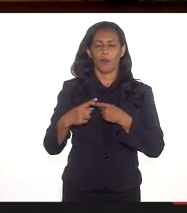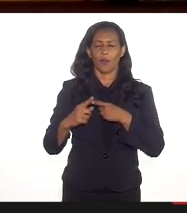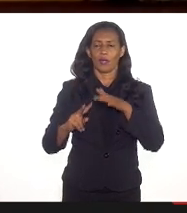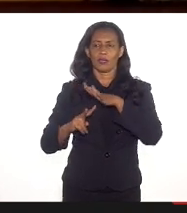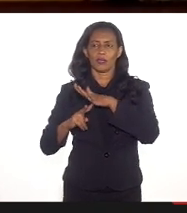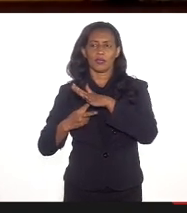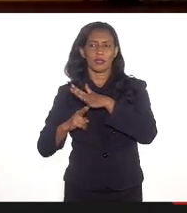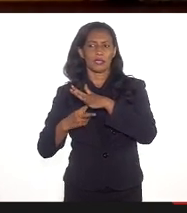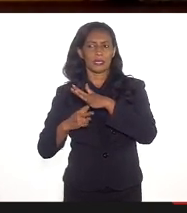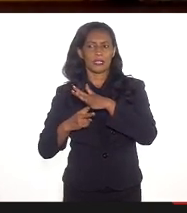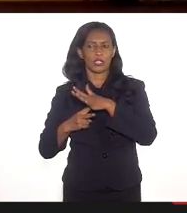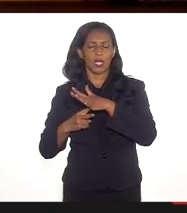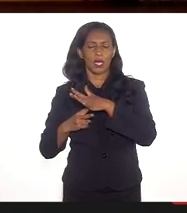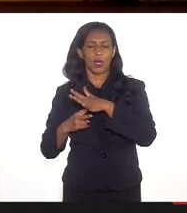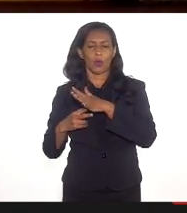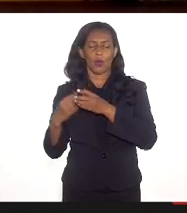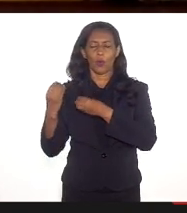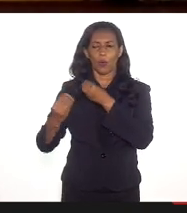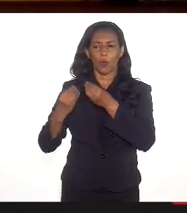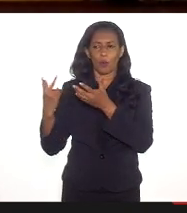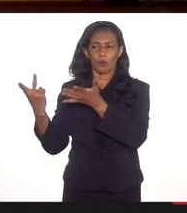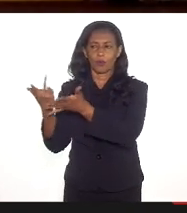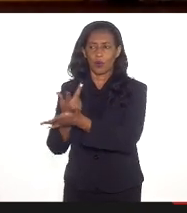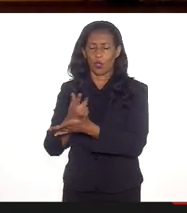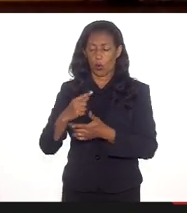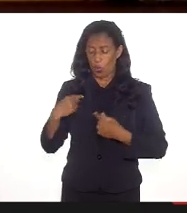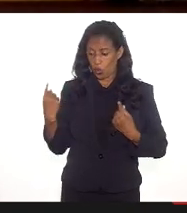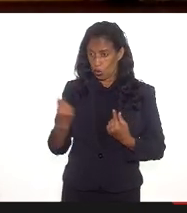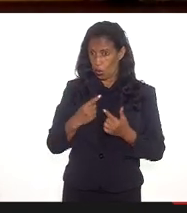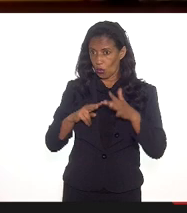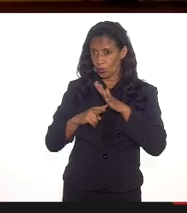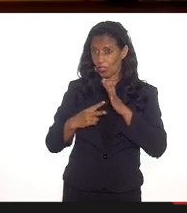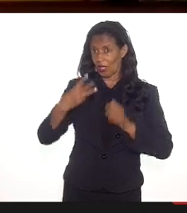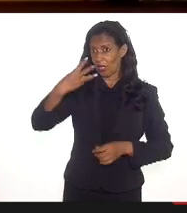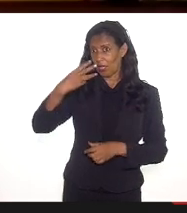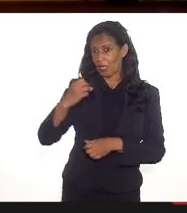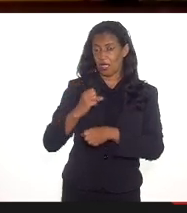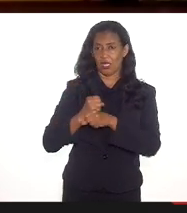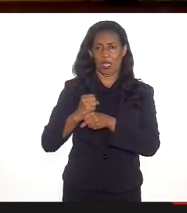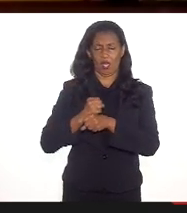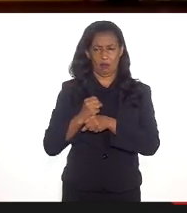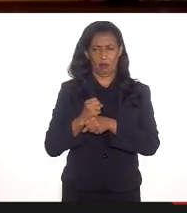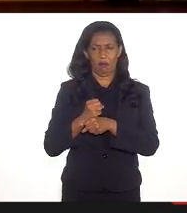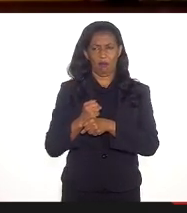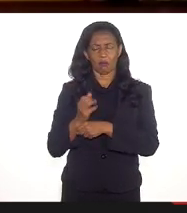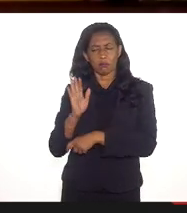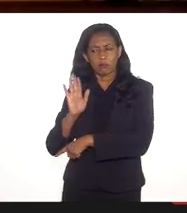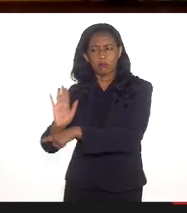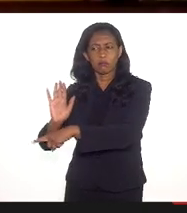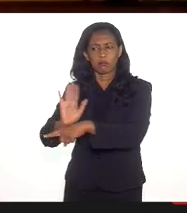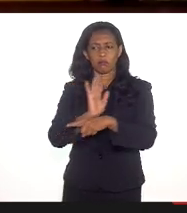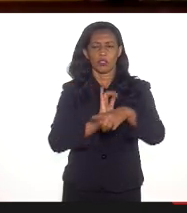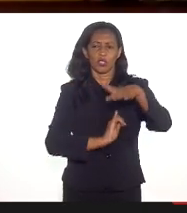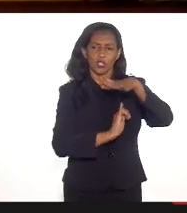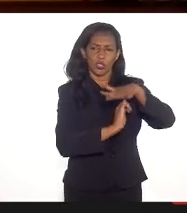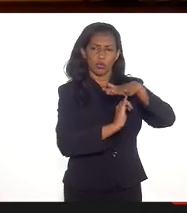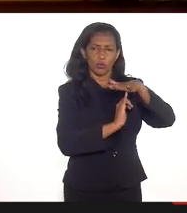do Antissindicato Nacional, na luta do que nosso sindicato há mais de 30 anos defende para as instituições de ensino